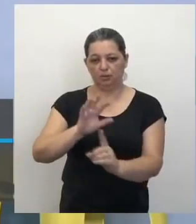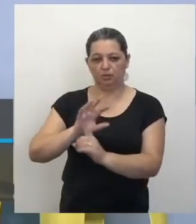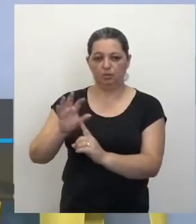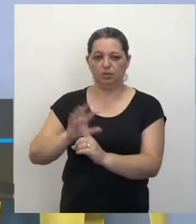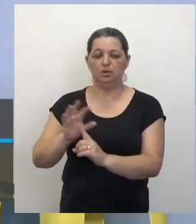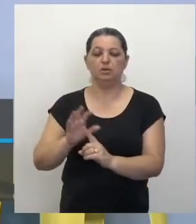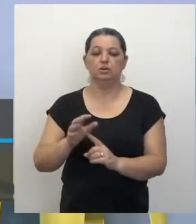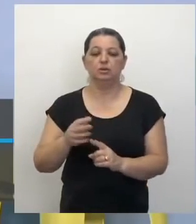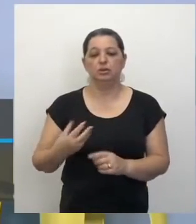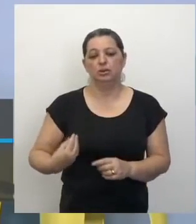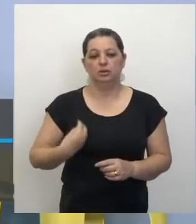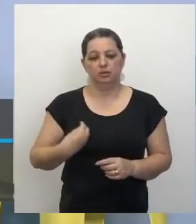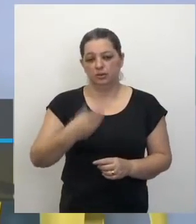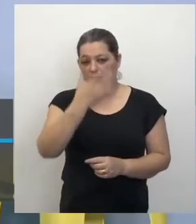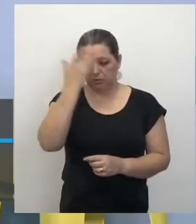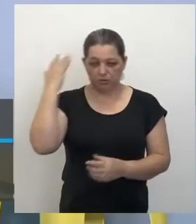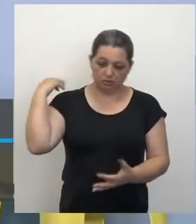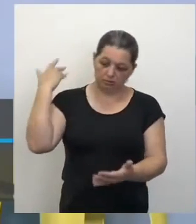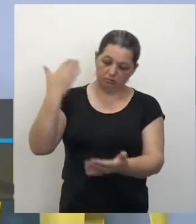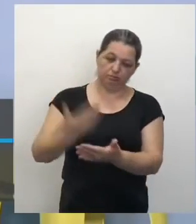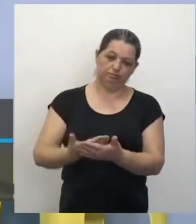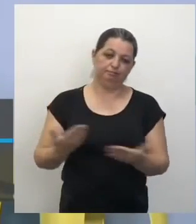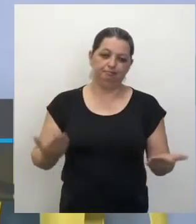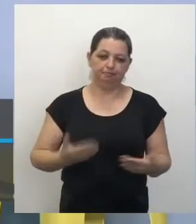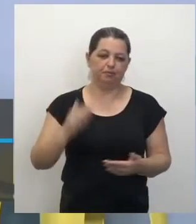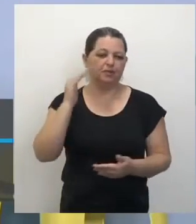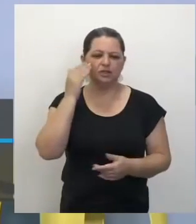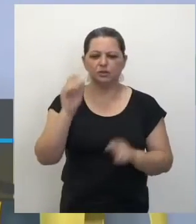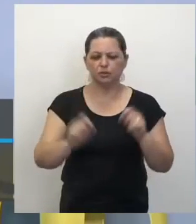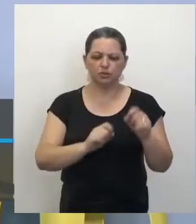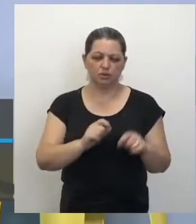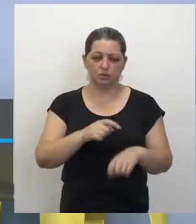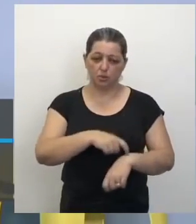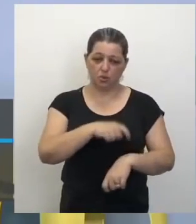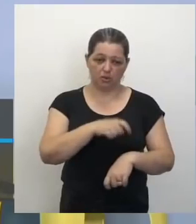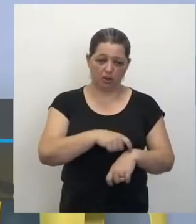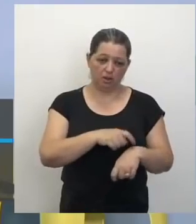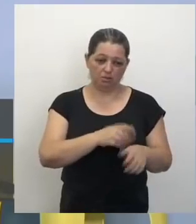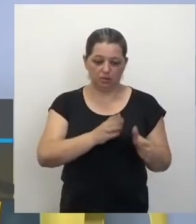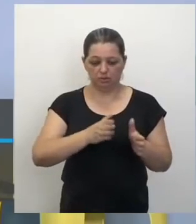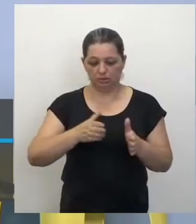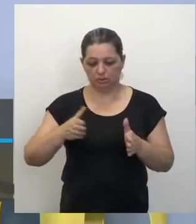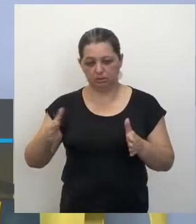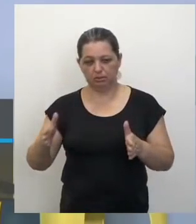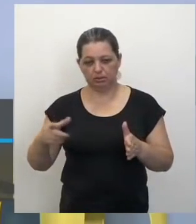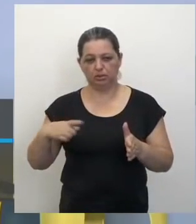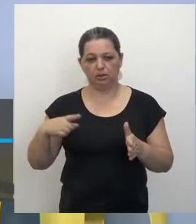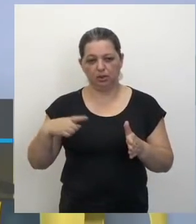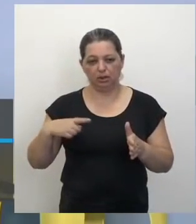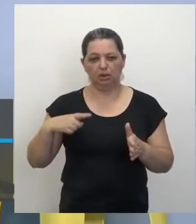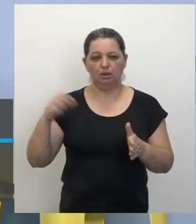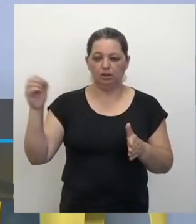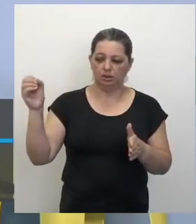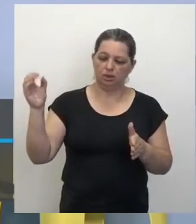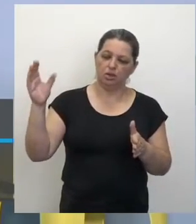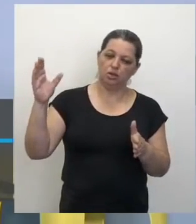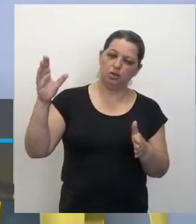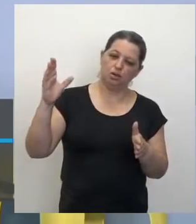até hoje. Eles entendem que o tempo é uma frequência, essa frequência tem luz e